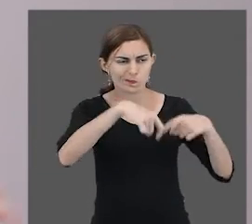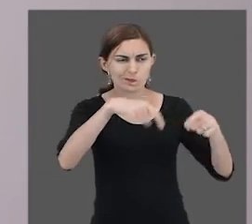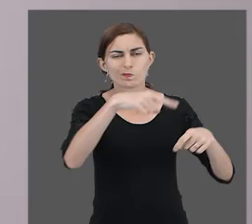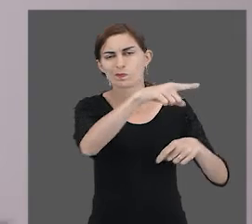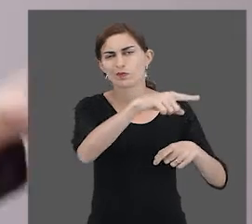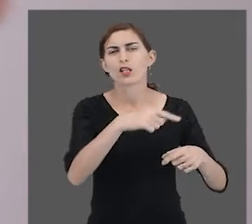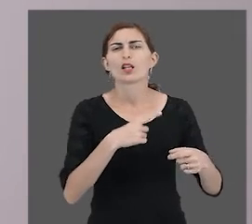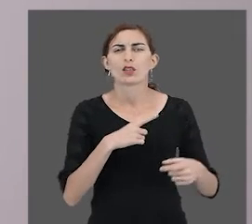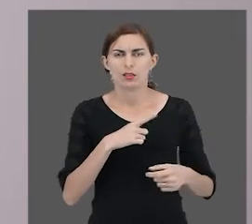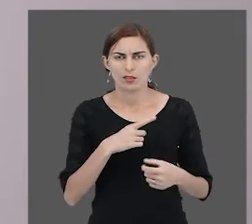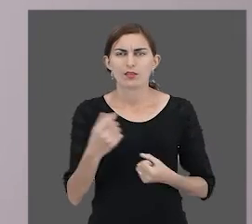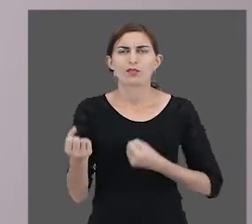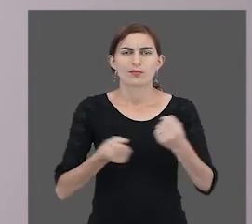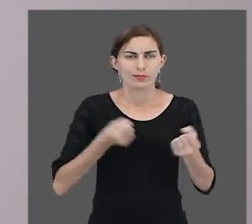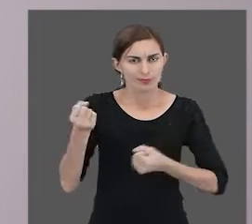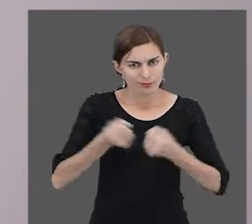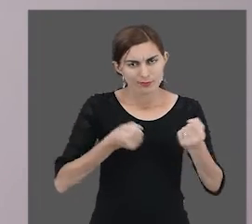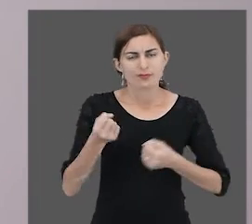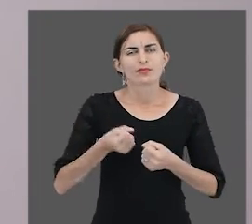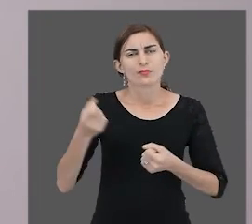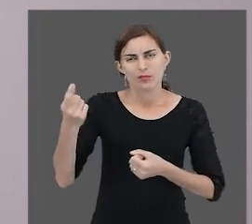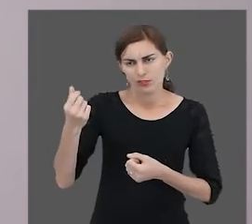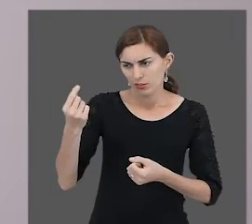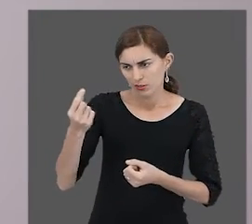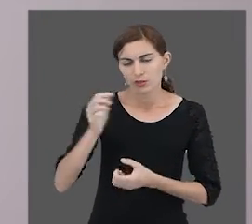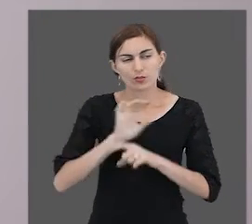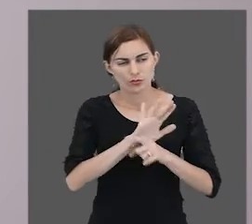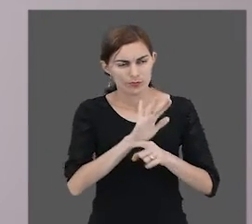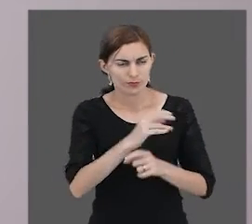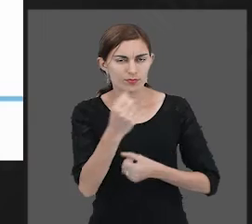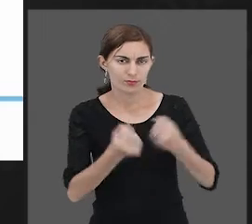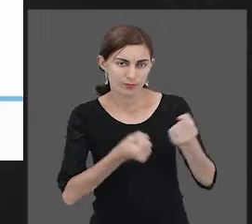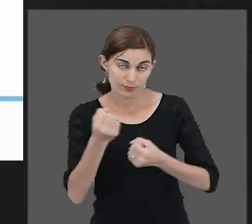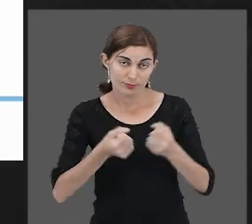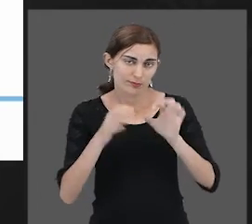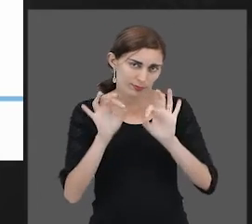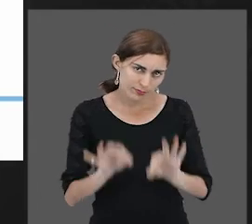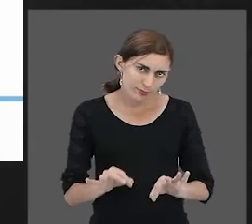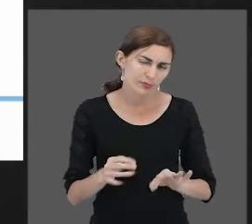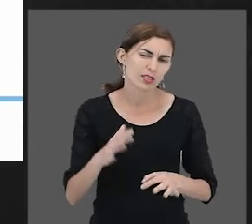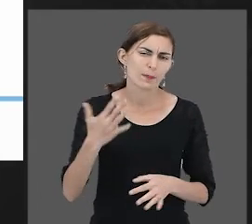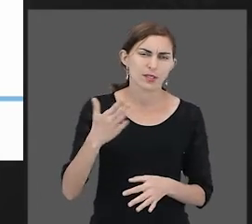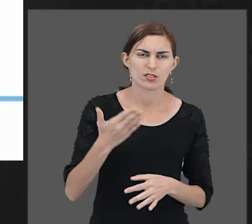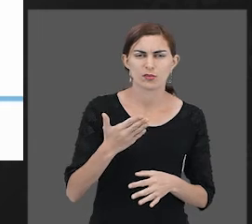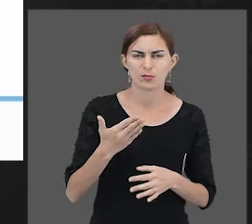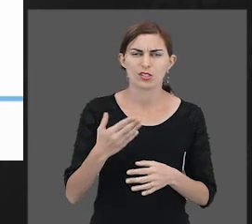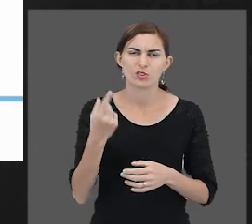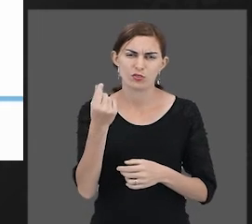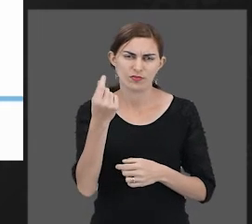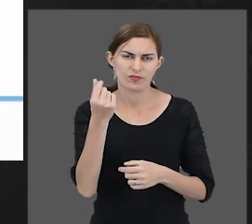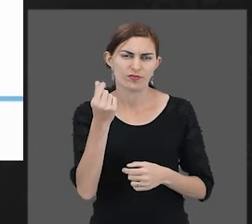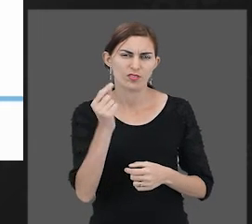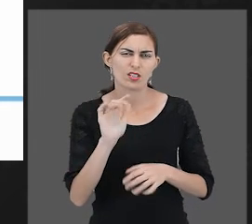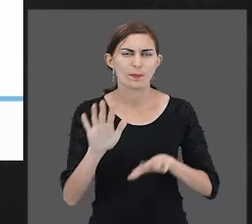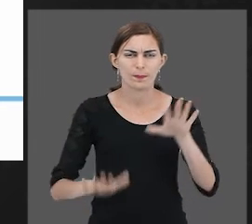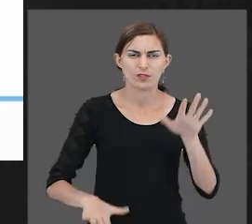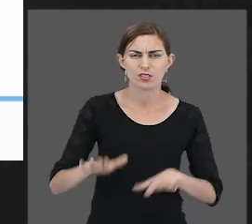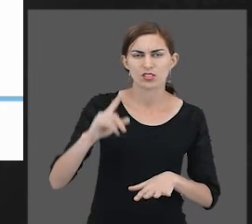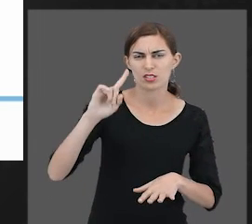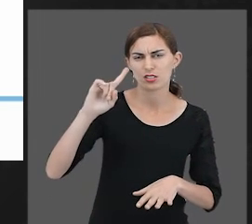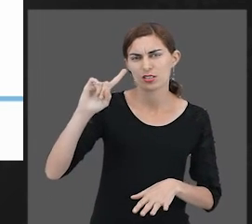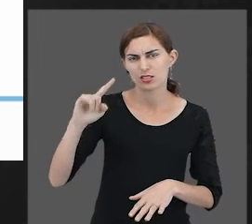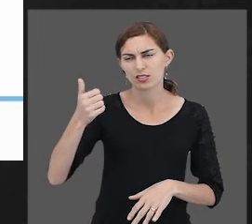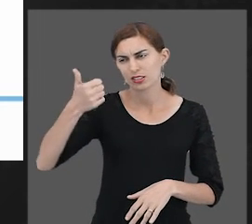apta a receber o recurso do governo federal para esse transporte, certo? O valor per capita ano varia